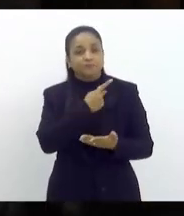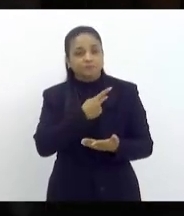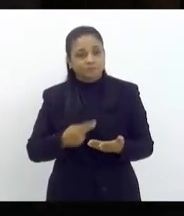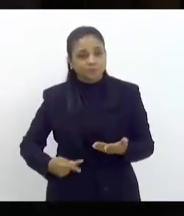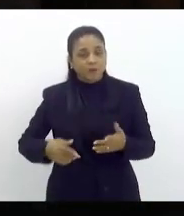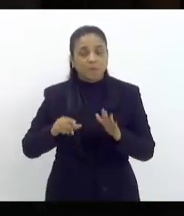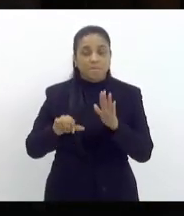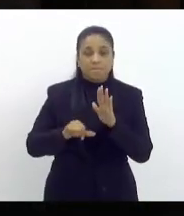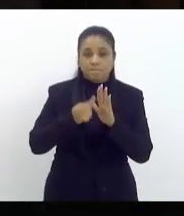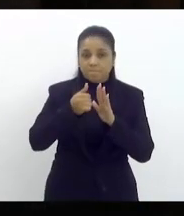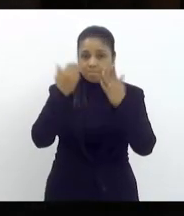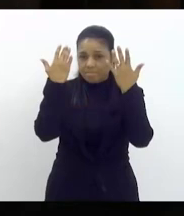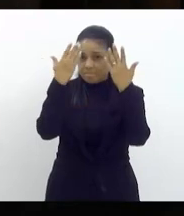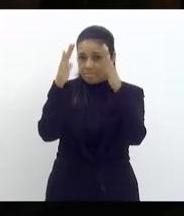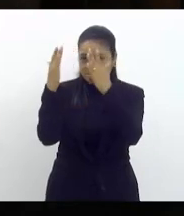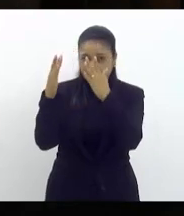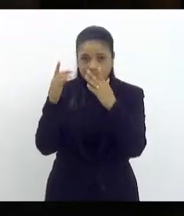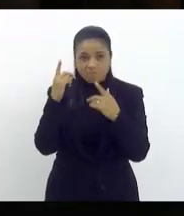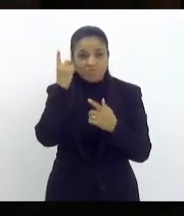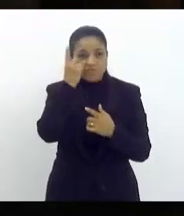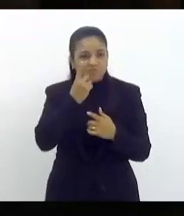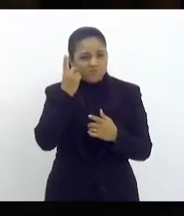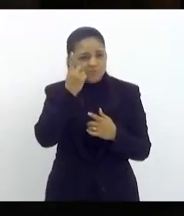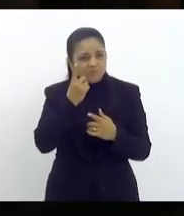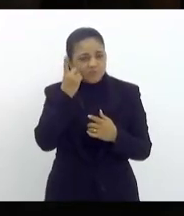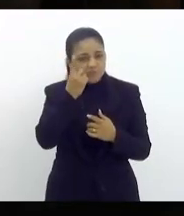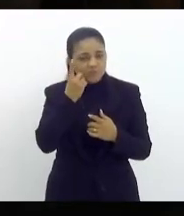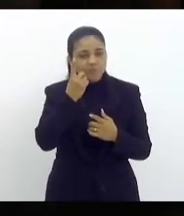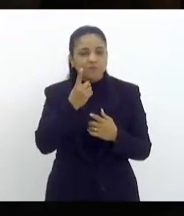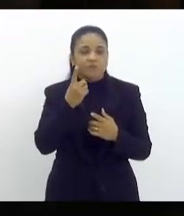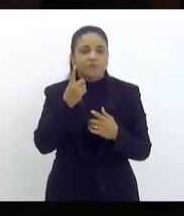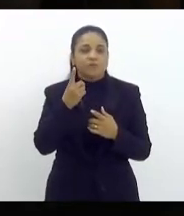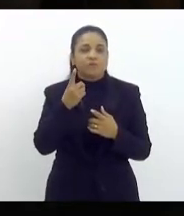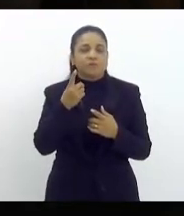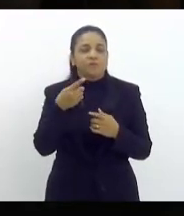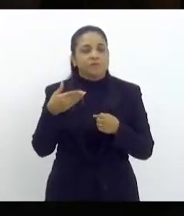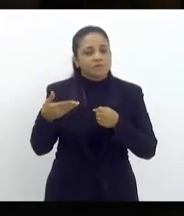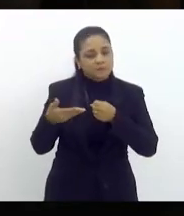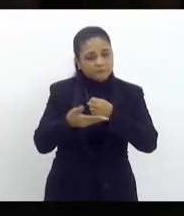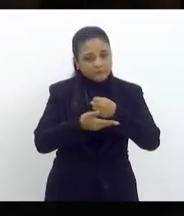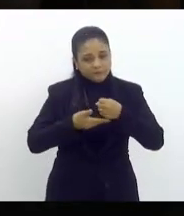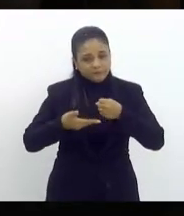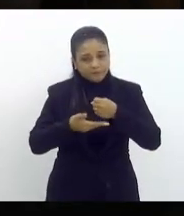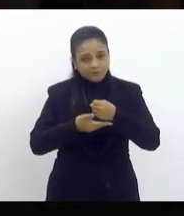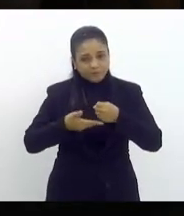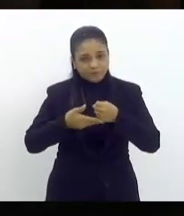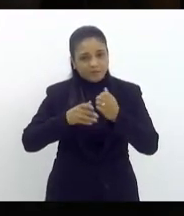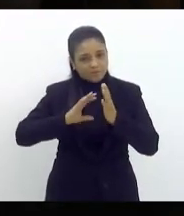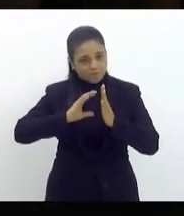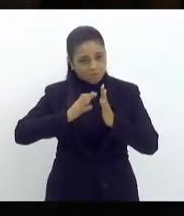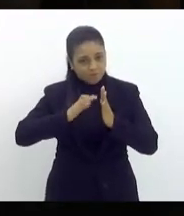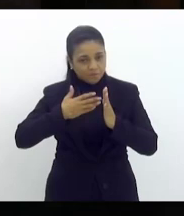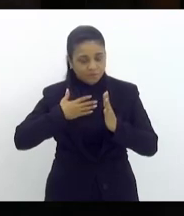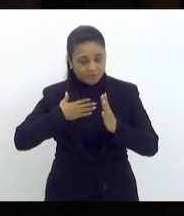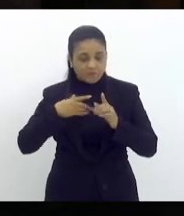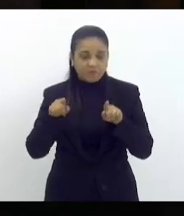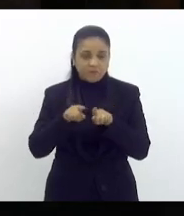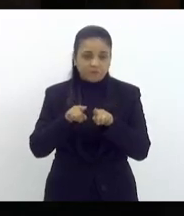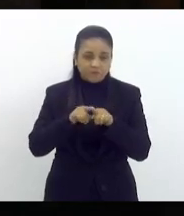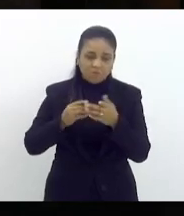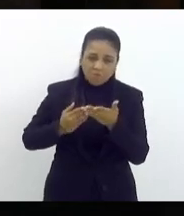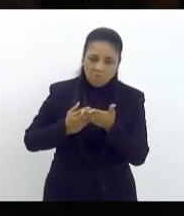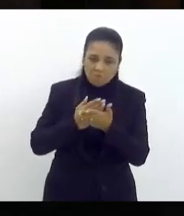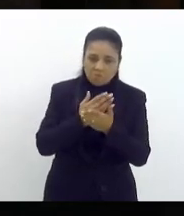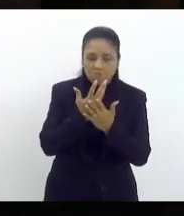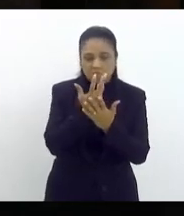parabenizar os deputados sobretudo os parlamentares da base que sob a condução de vossa excelência aprovaram